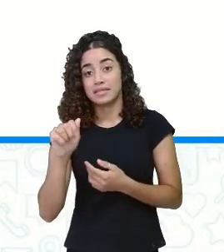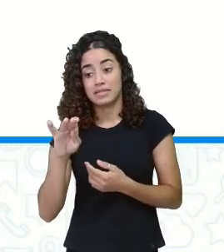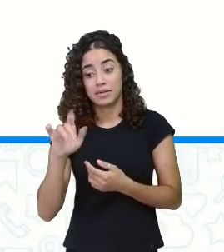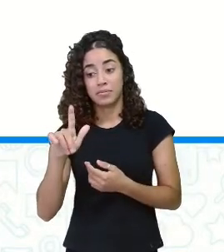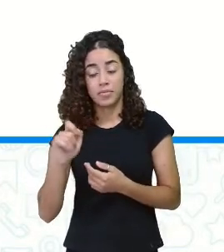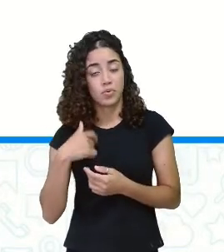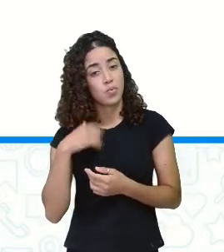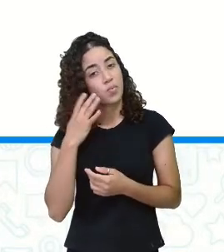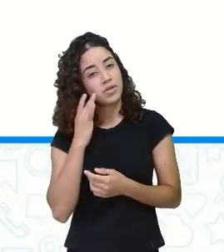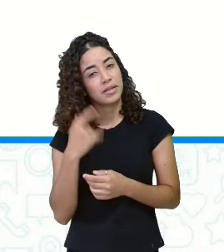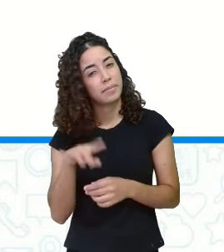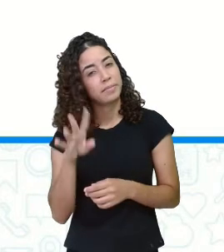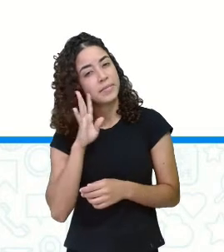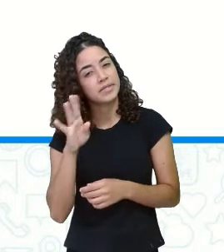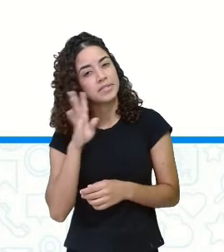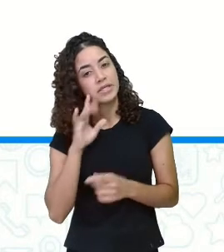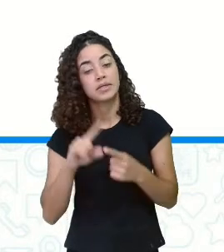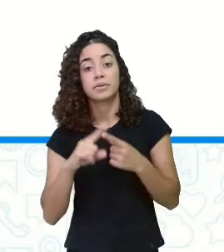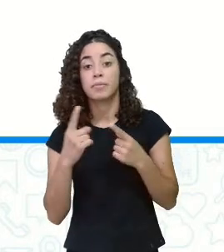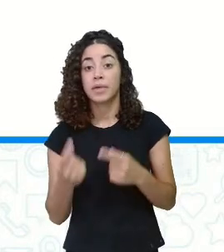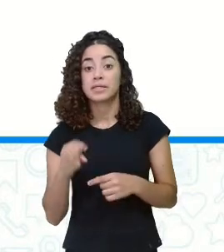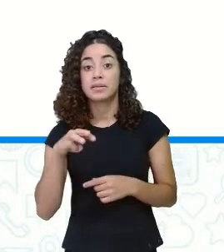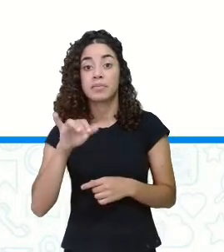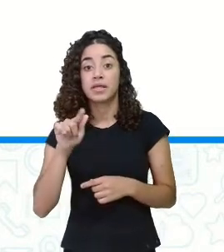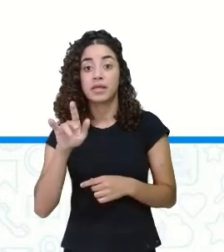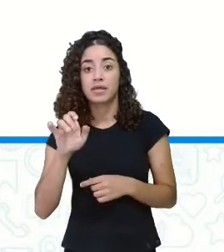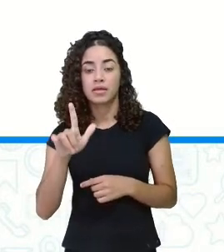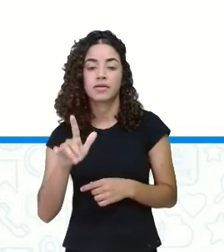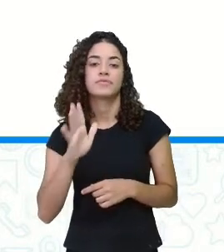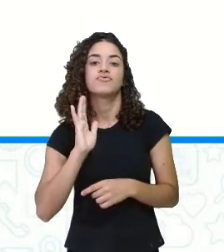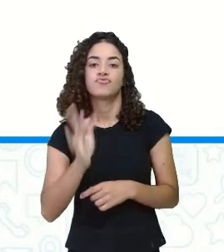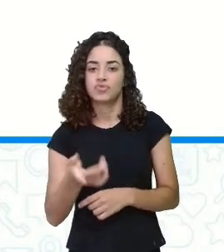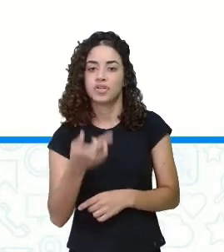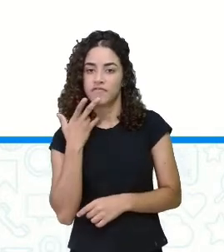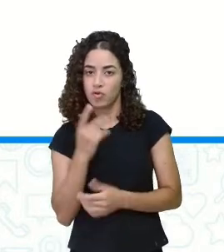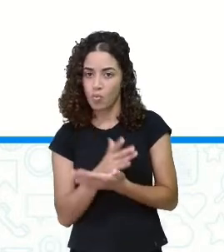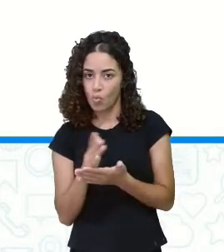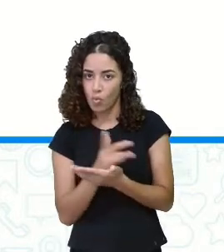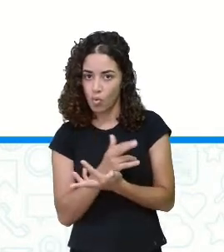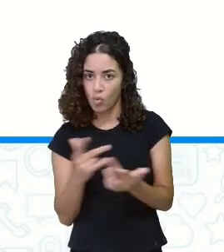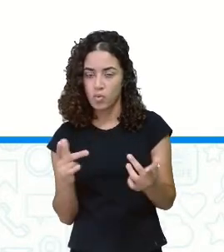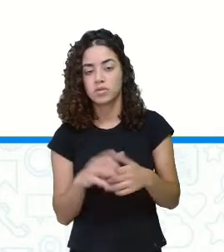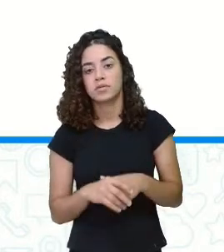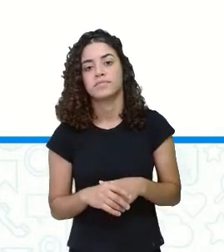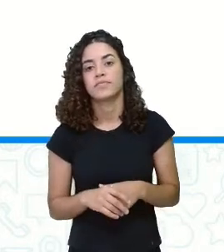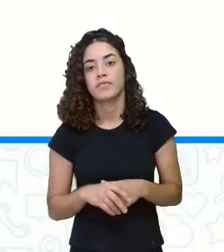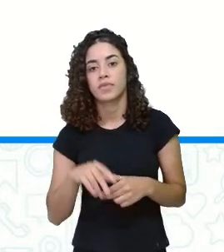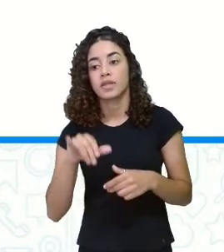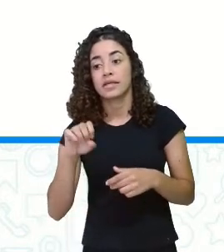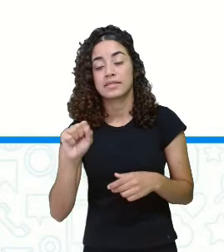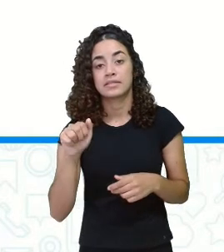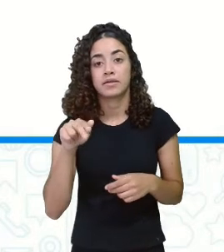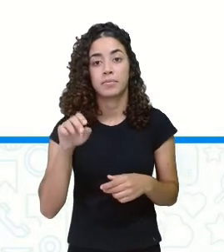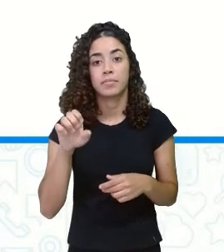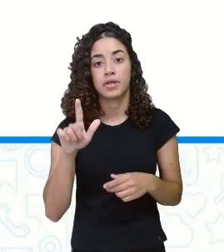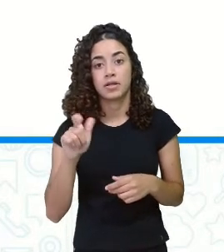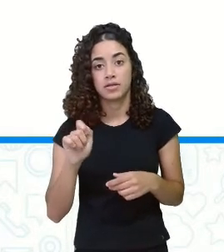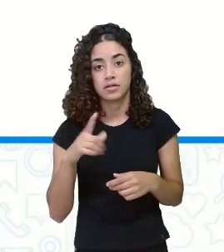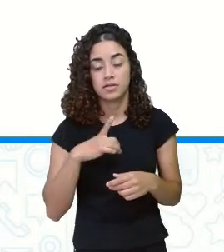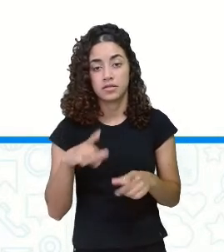Sim. Mas o Miguel chegou aqui e falou para a gente, já deu aqui uma ideia. Pronto, Isabela também respondeu. Olha, ele disse, o